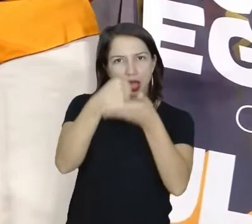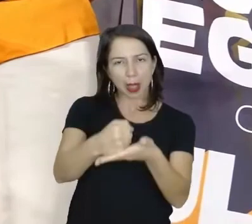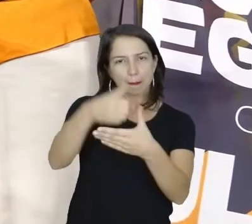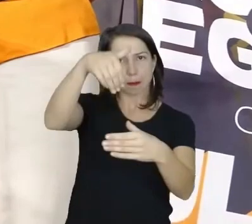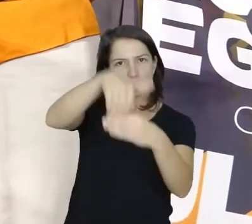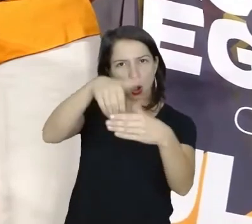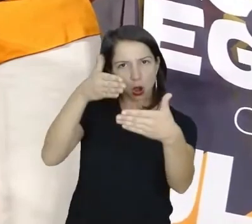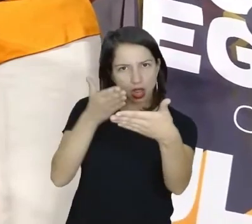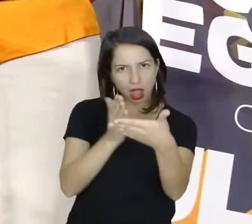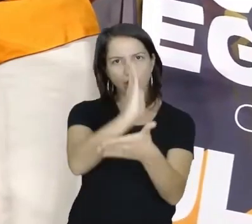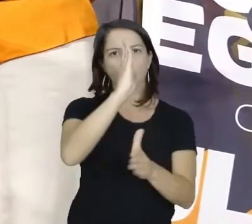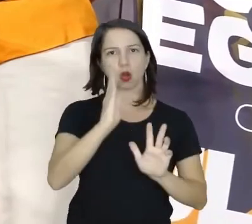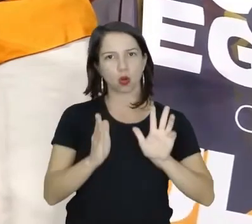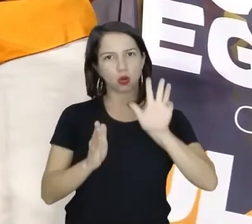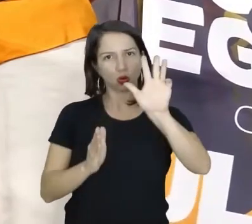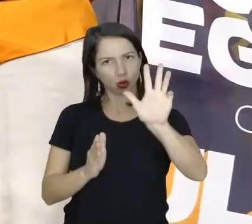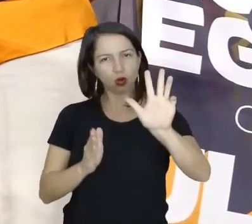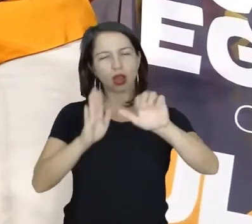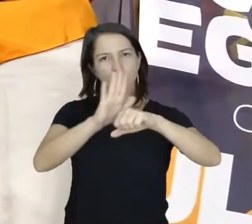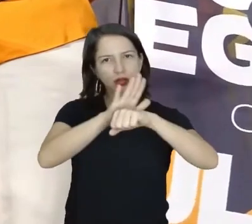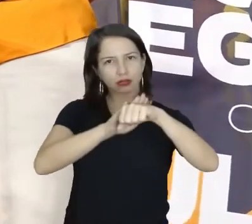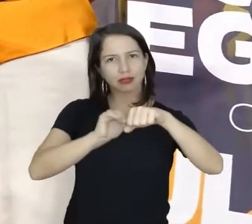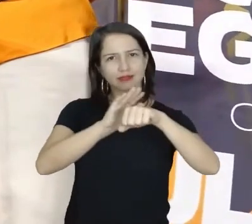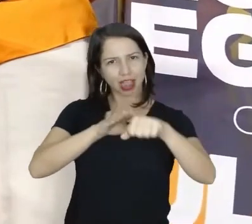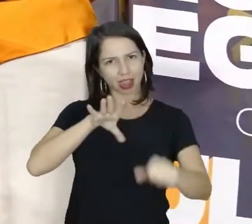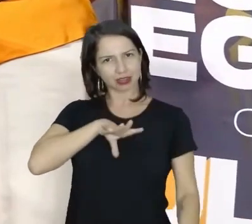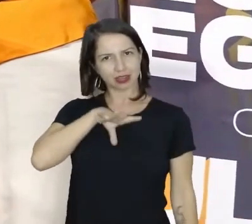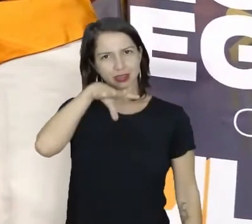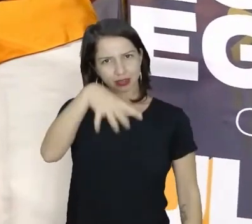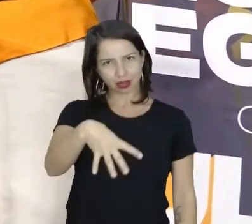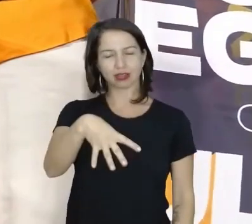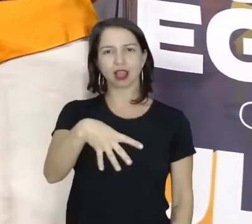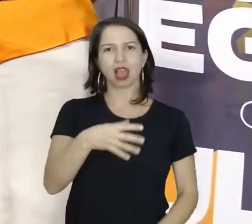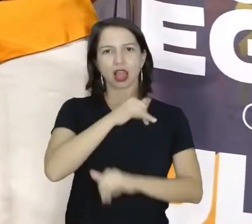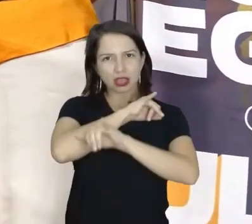que eu gostaria de deixar hoje aqui, em respeito às mulheres